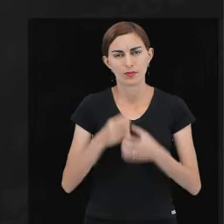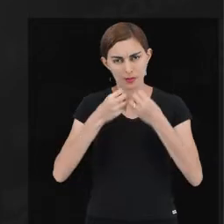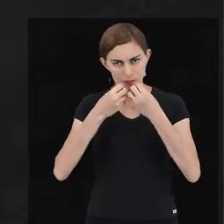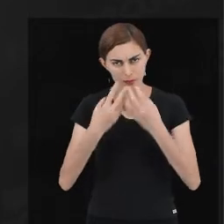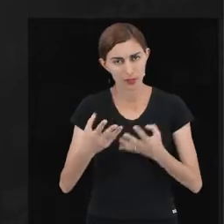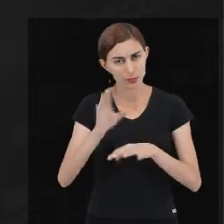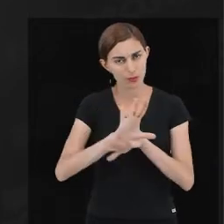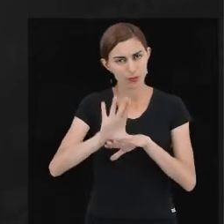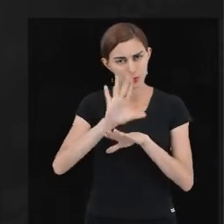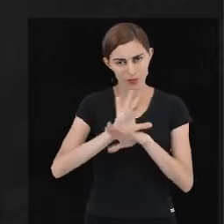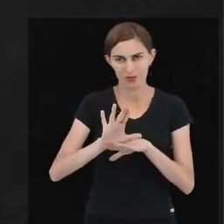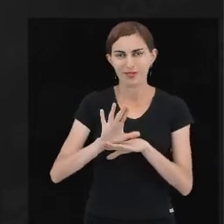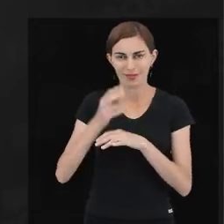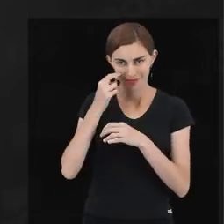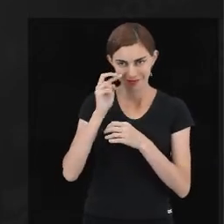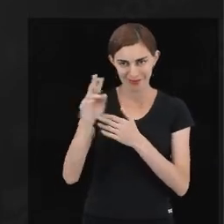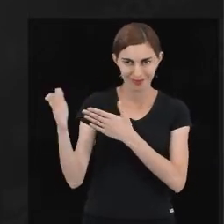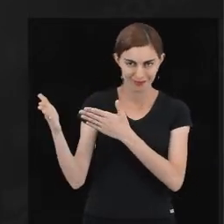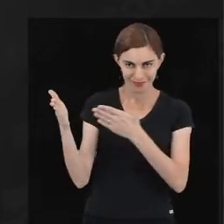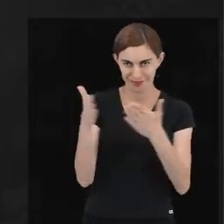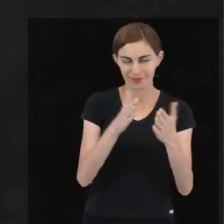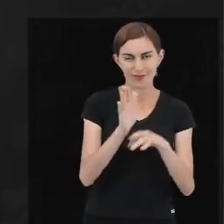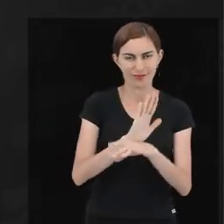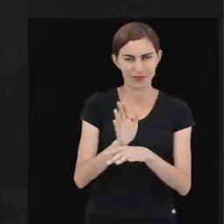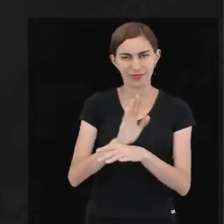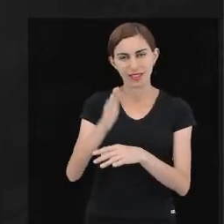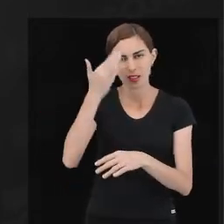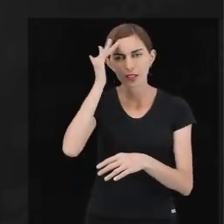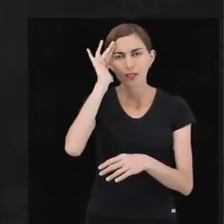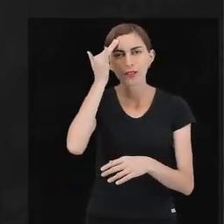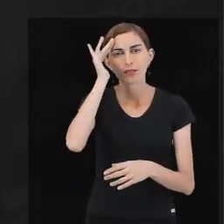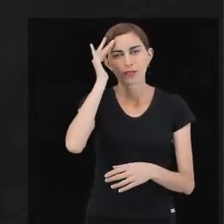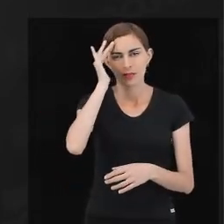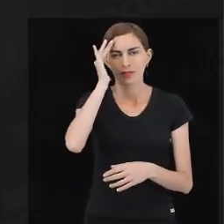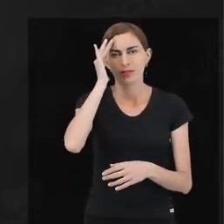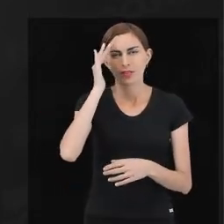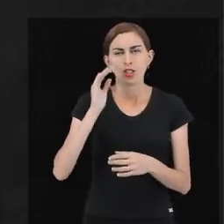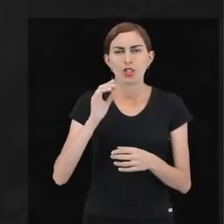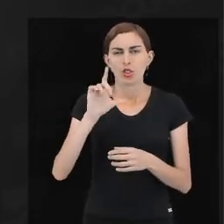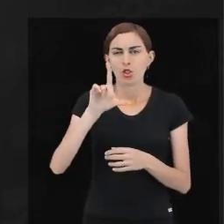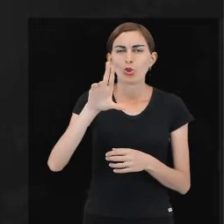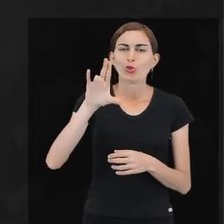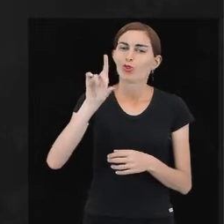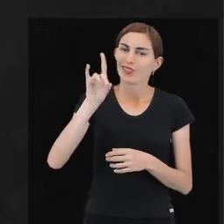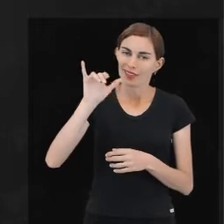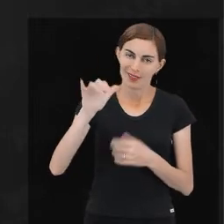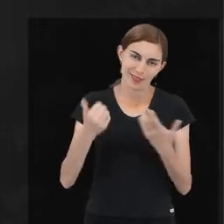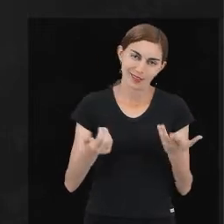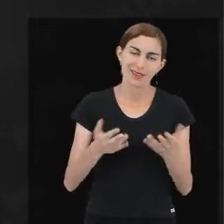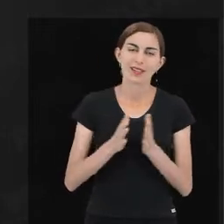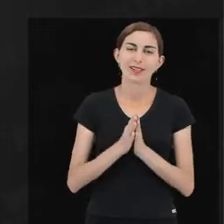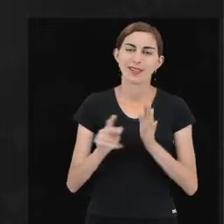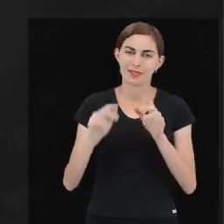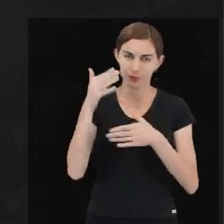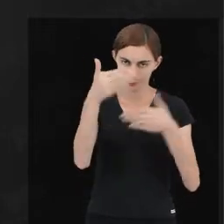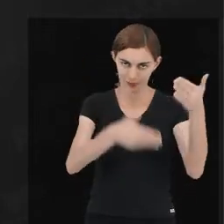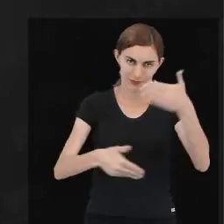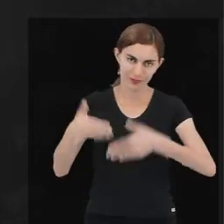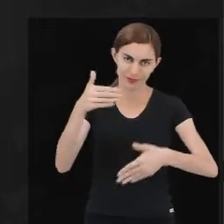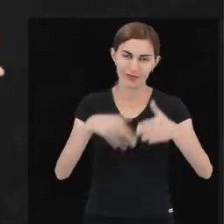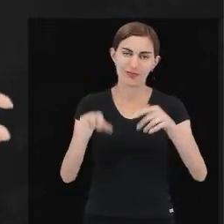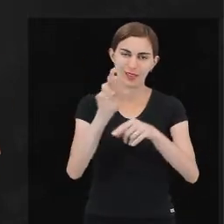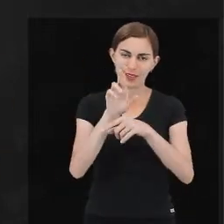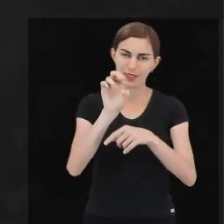Bom, cursista, após assistir esse vídeo e compreender de forma lúdica, inclusive, quem faz parte dessa rede